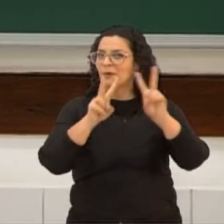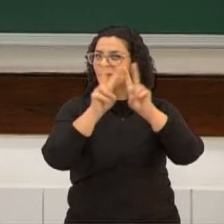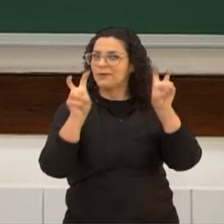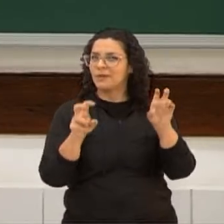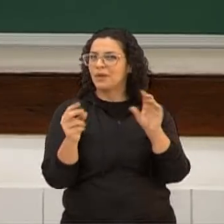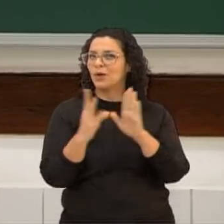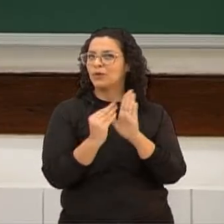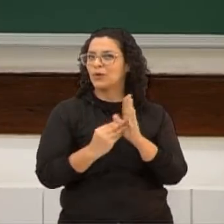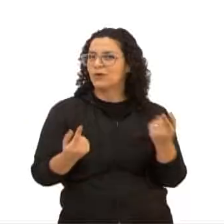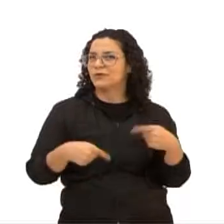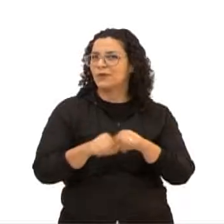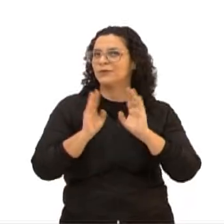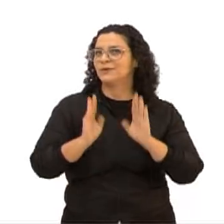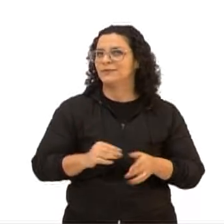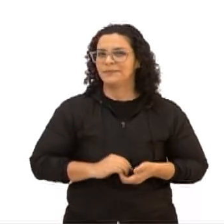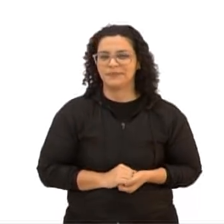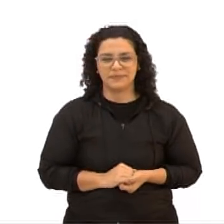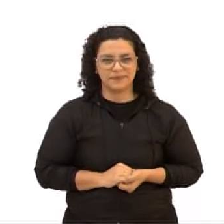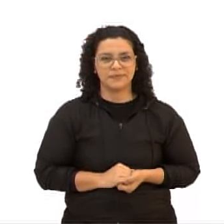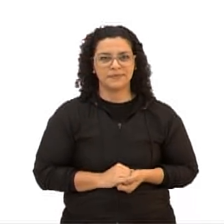conteúdo aqui, já retorno.